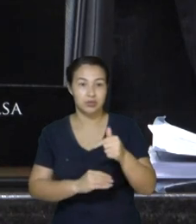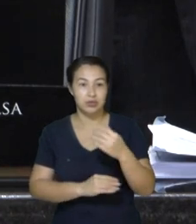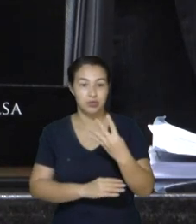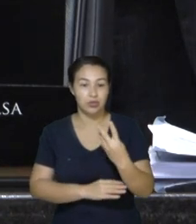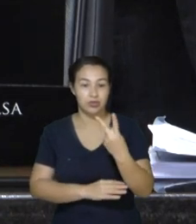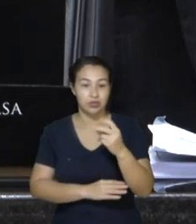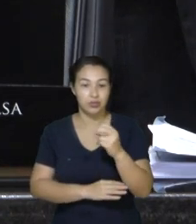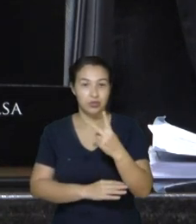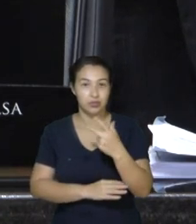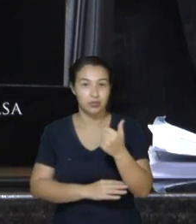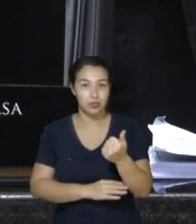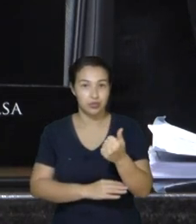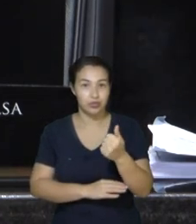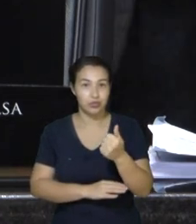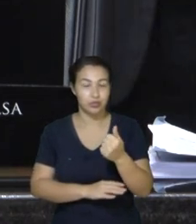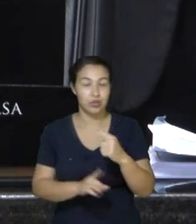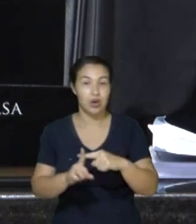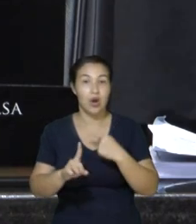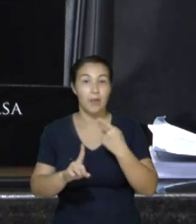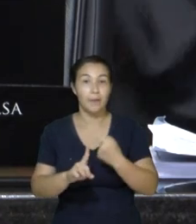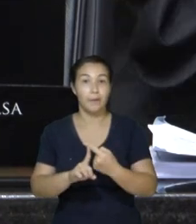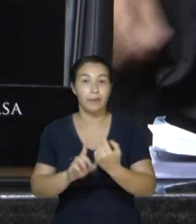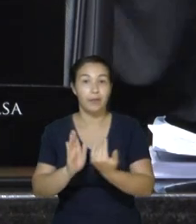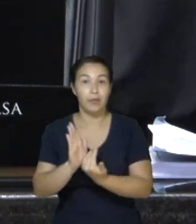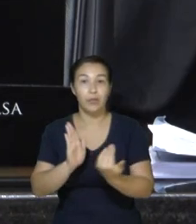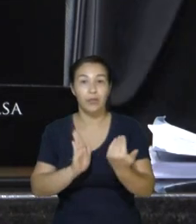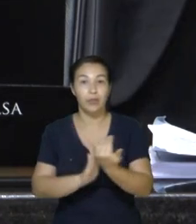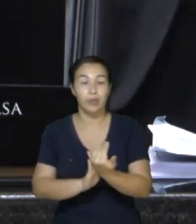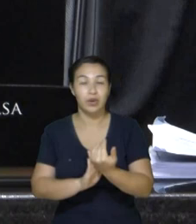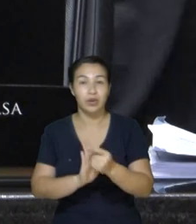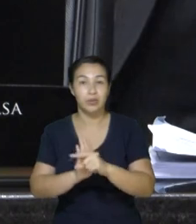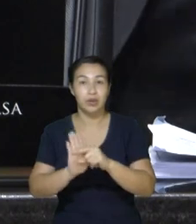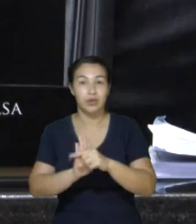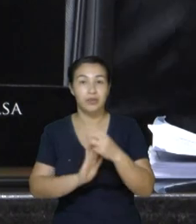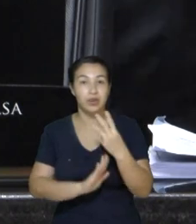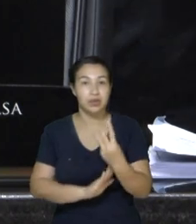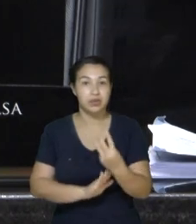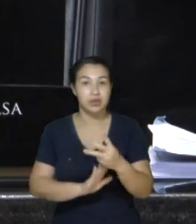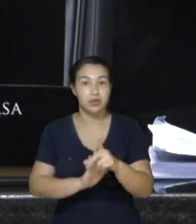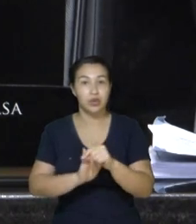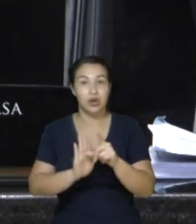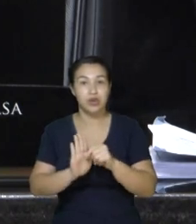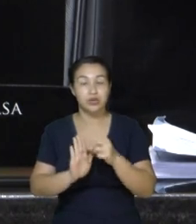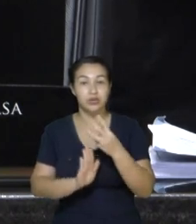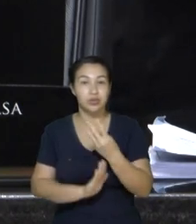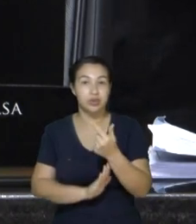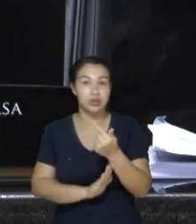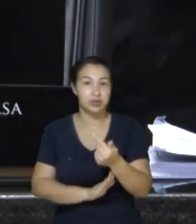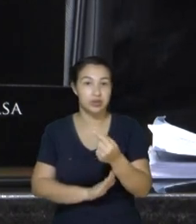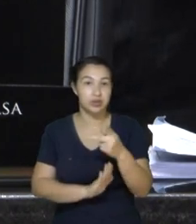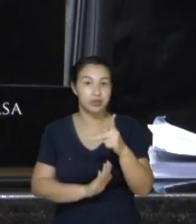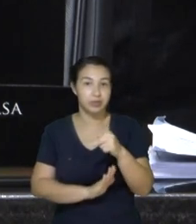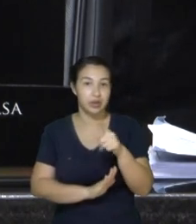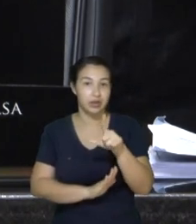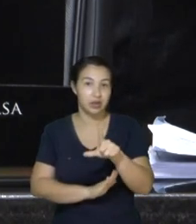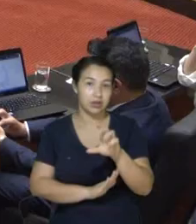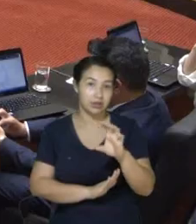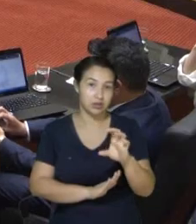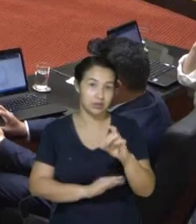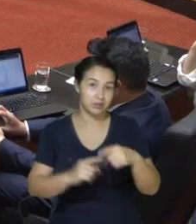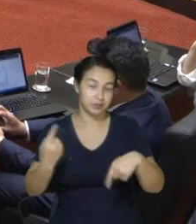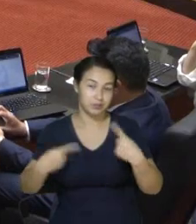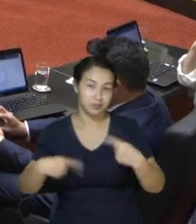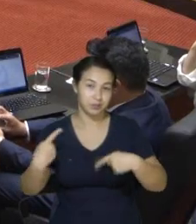774/2021 e acresce parágrafo 3º ao artigo 37 ao PLC. Em discussão.